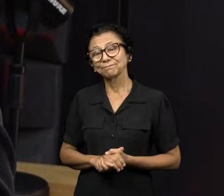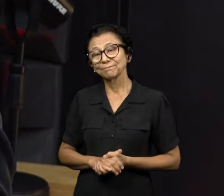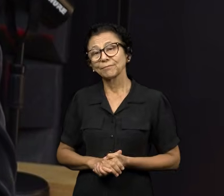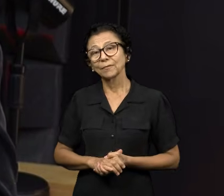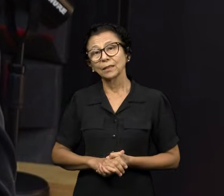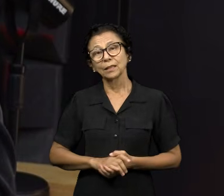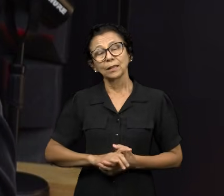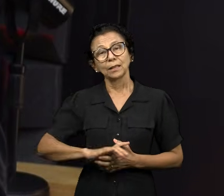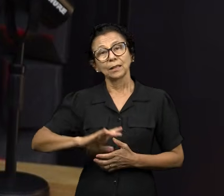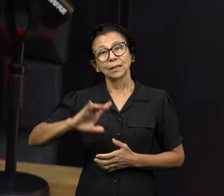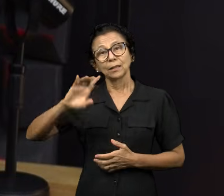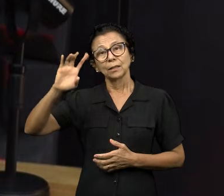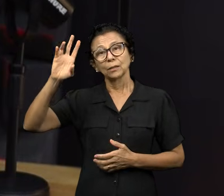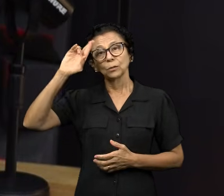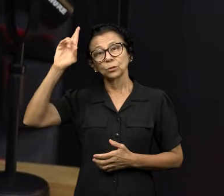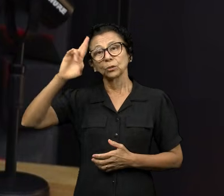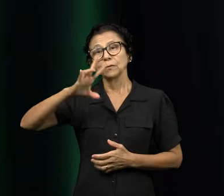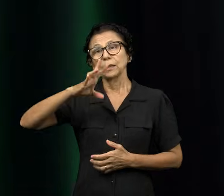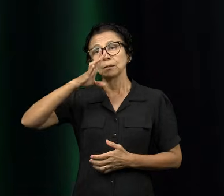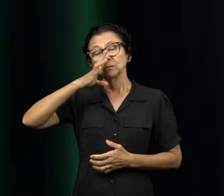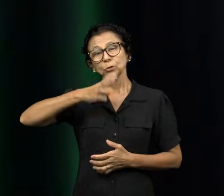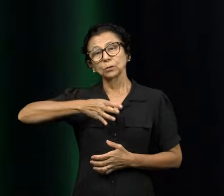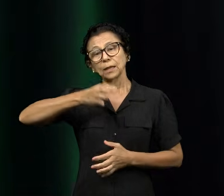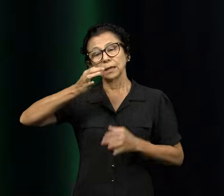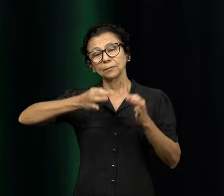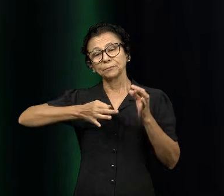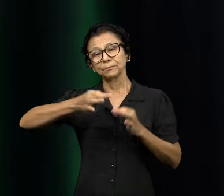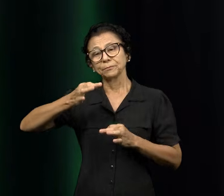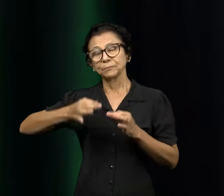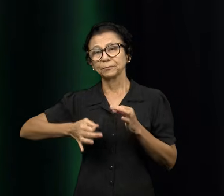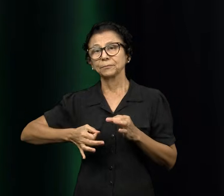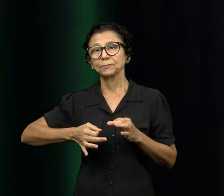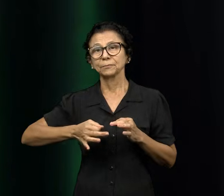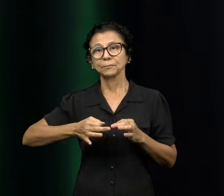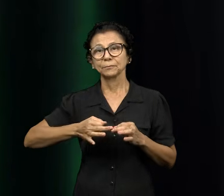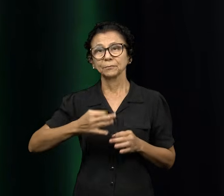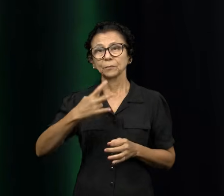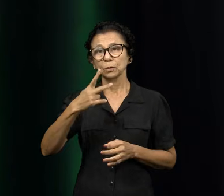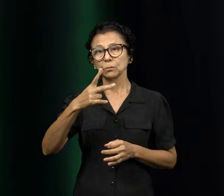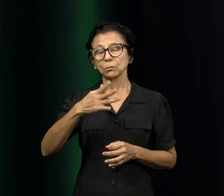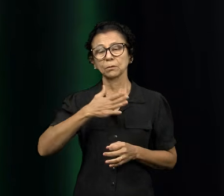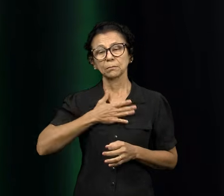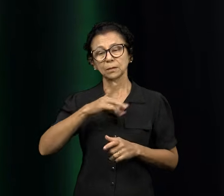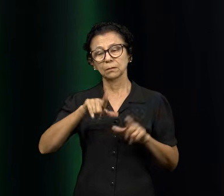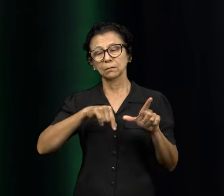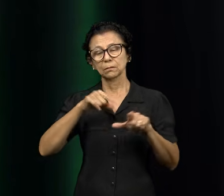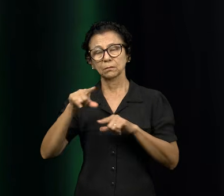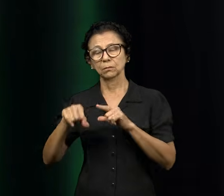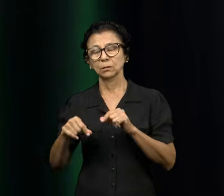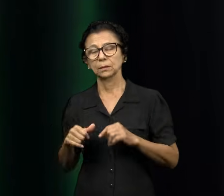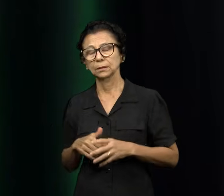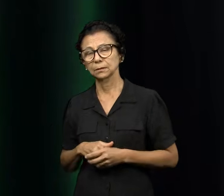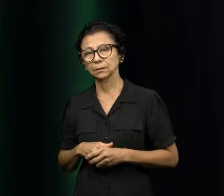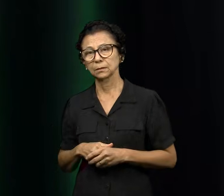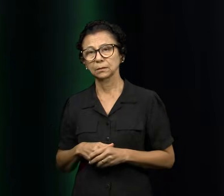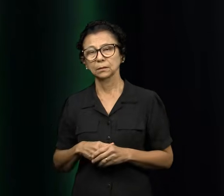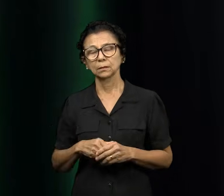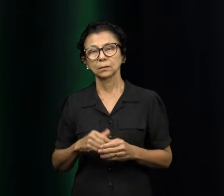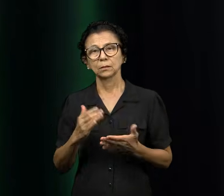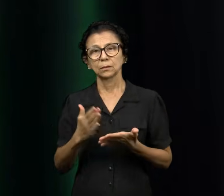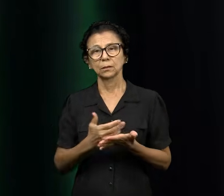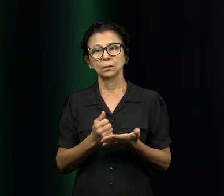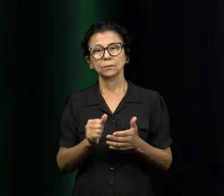Senhor pelas nossas escolhas. Sim. O texto está em Coríntios, 2 Coríntios 5:10, diz,